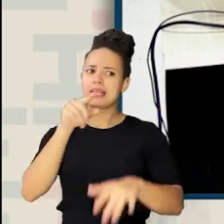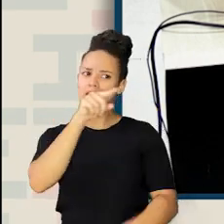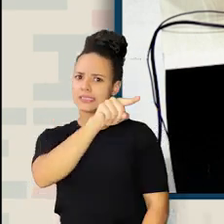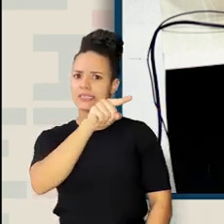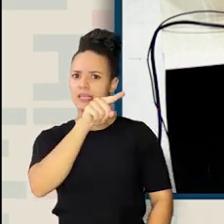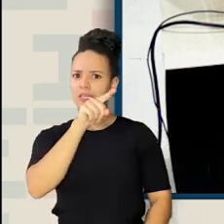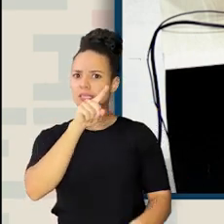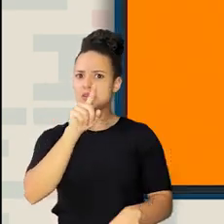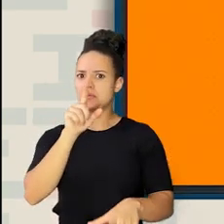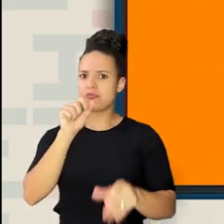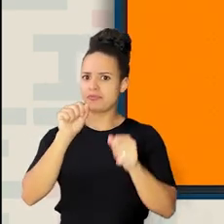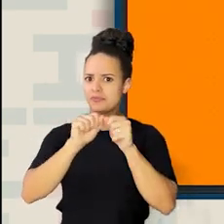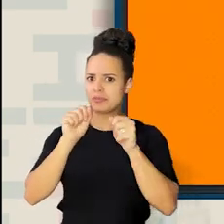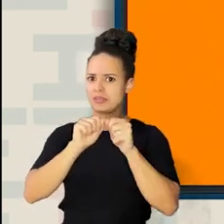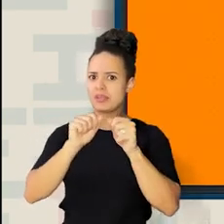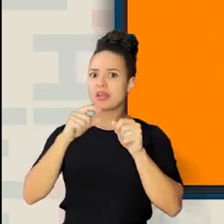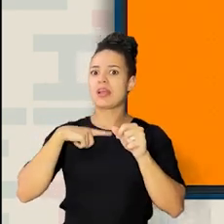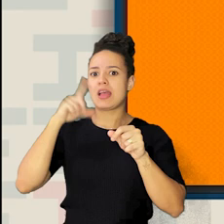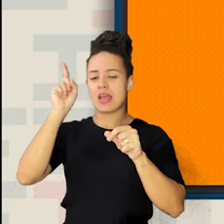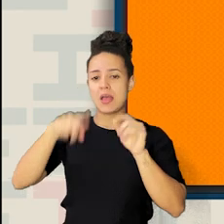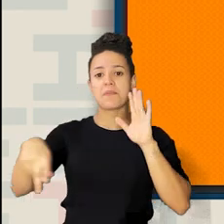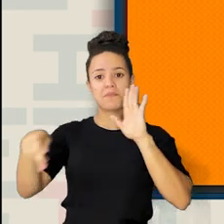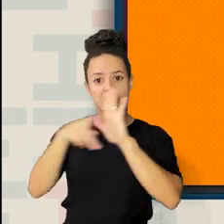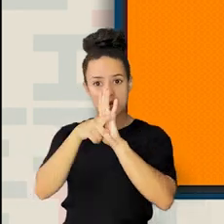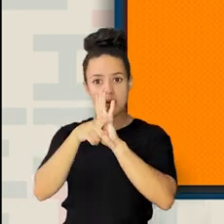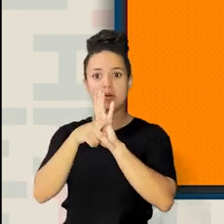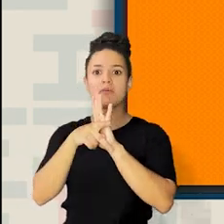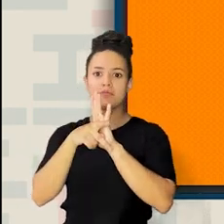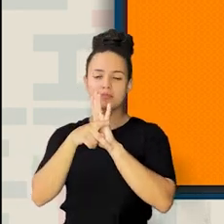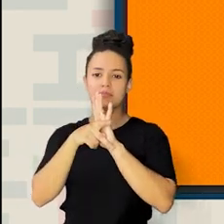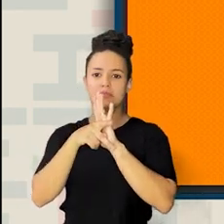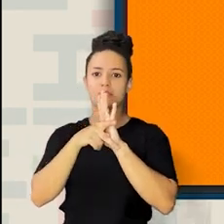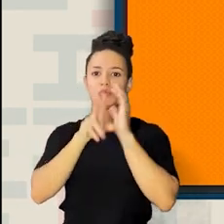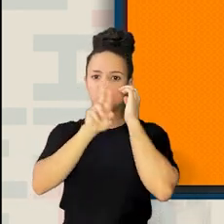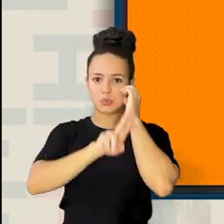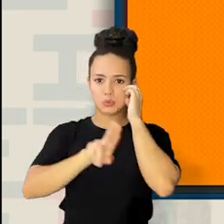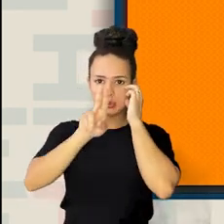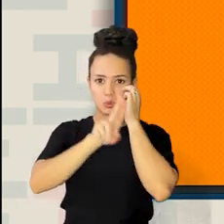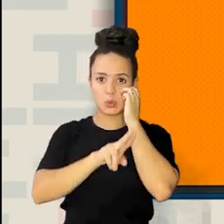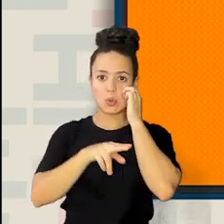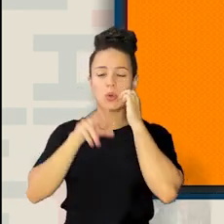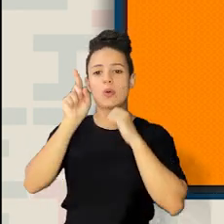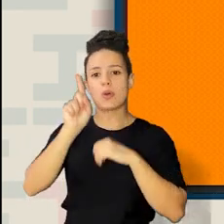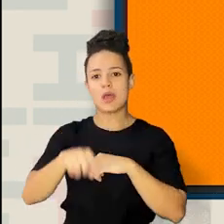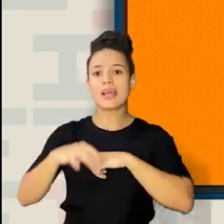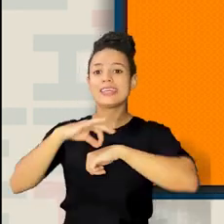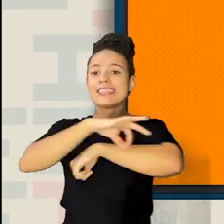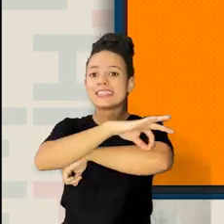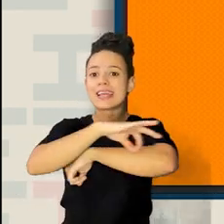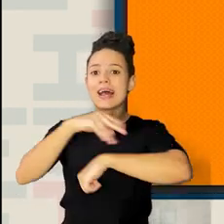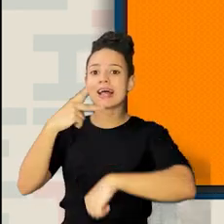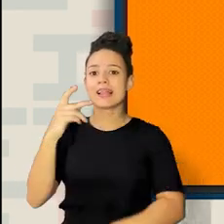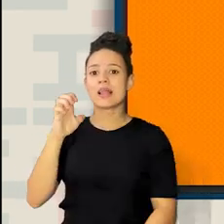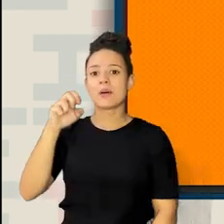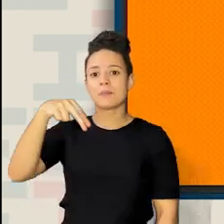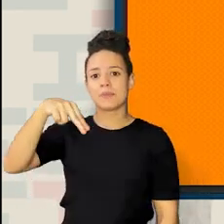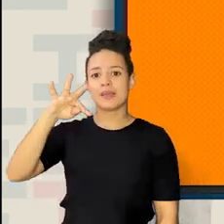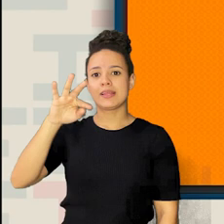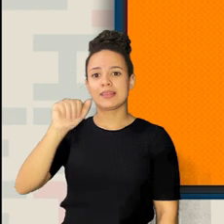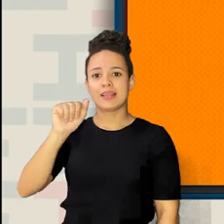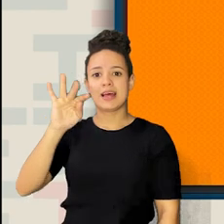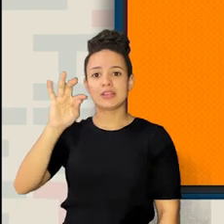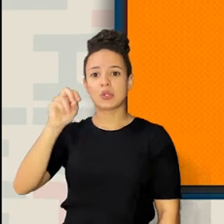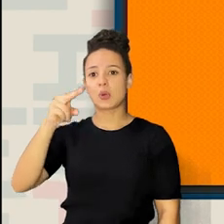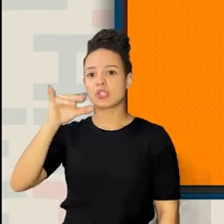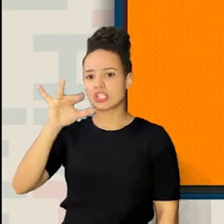não articulei nada, eu fiz totalmente legato, né? Com escala pentatônica, que também dá essa sensação de paz, de